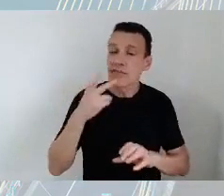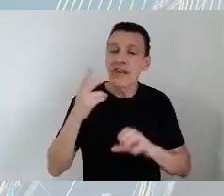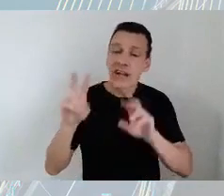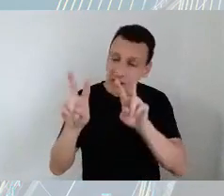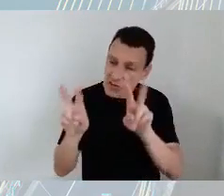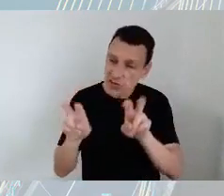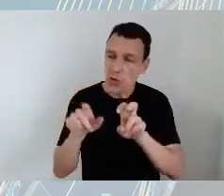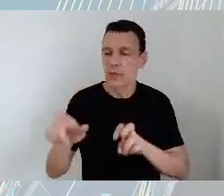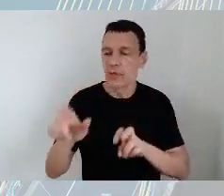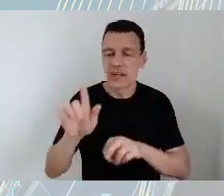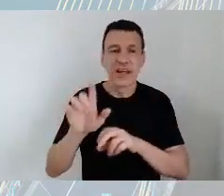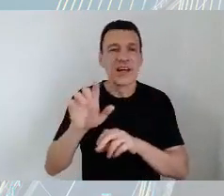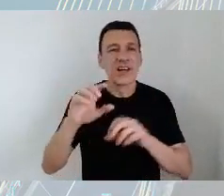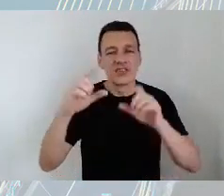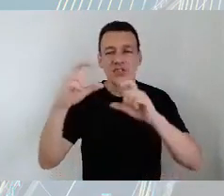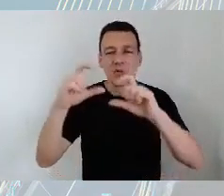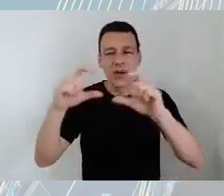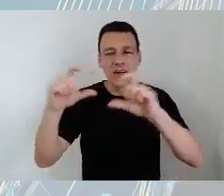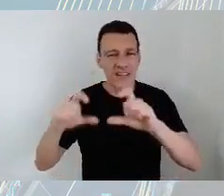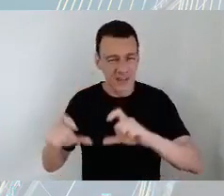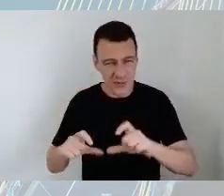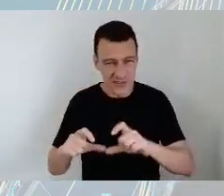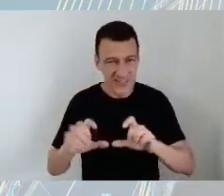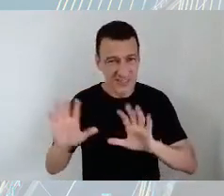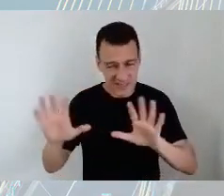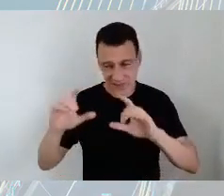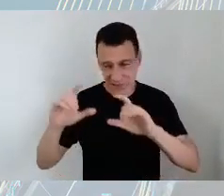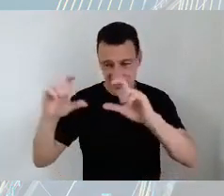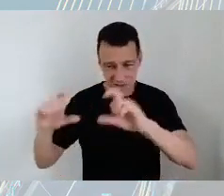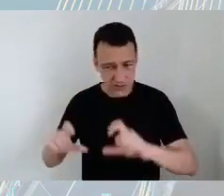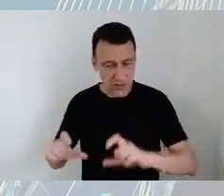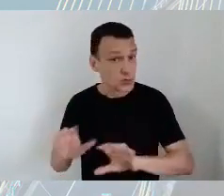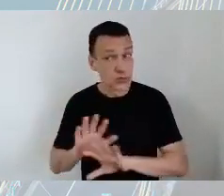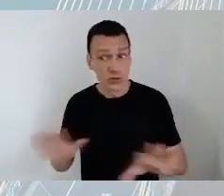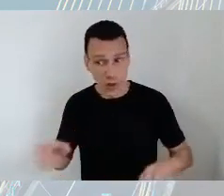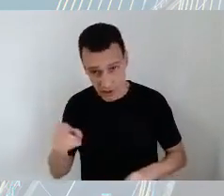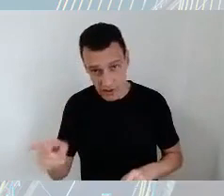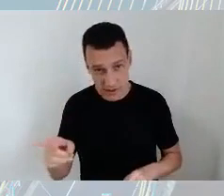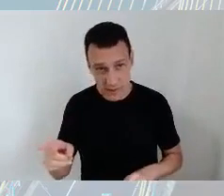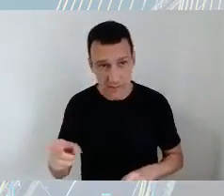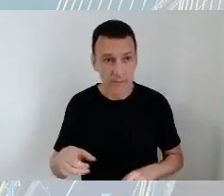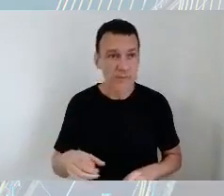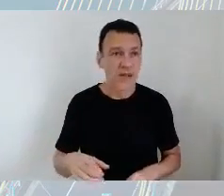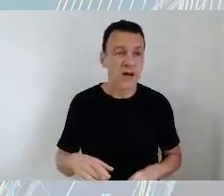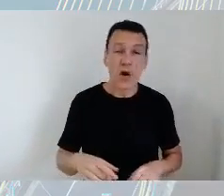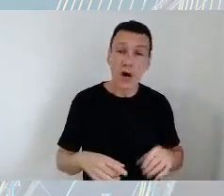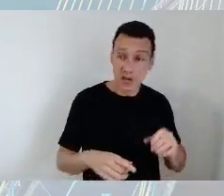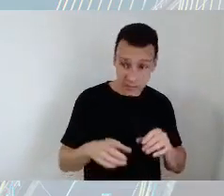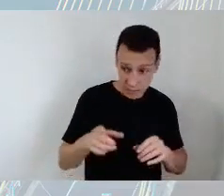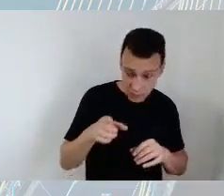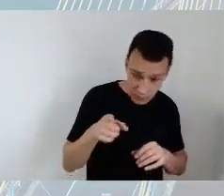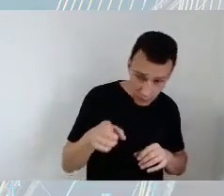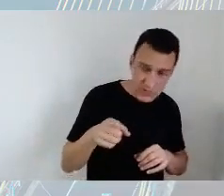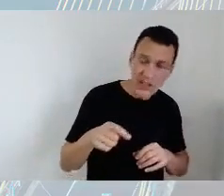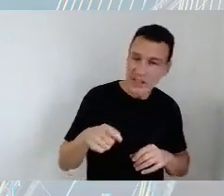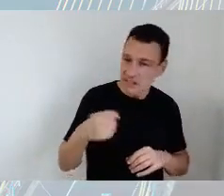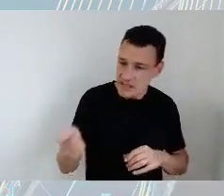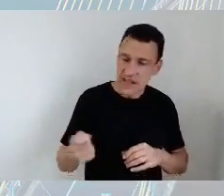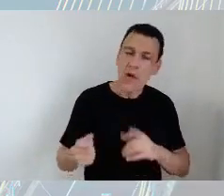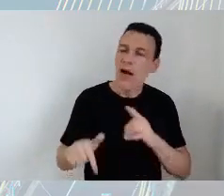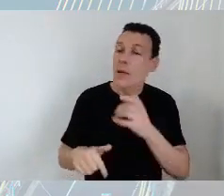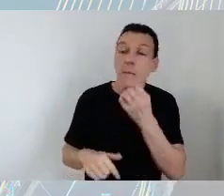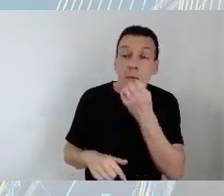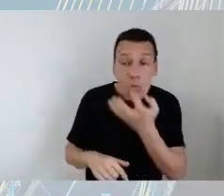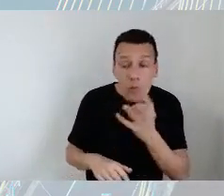só pode falar sobre... Você é um assistente que quer ajudar, né? Ou você é um assistente mal-humorado, de repente, se você quiser mudar um